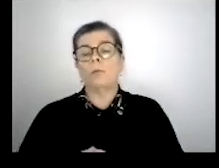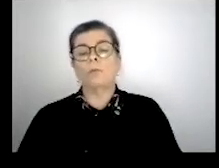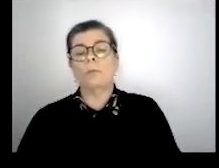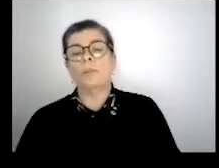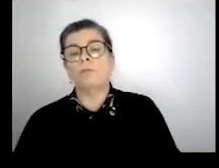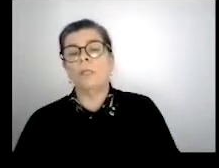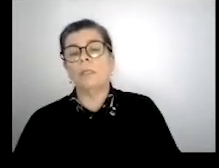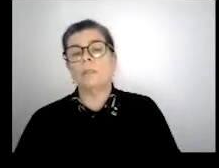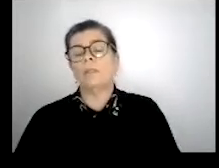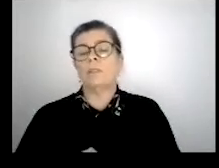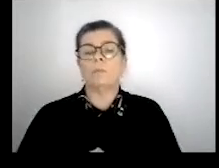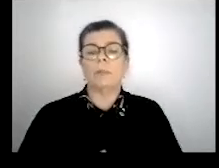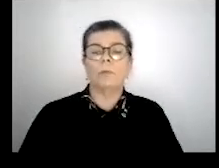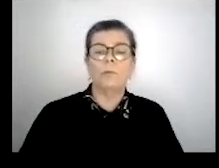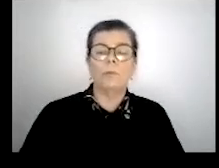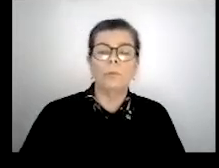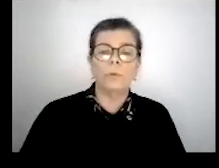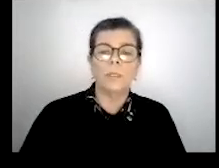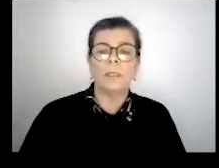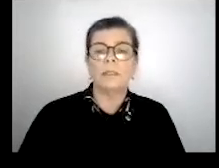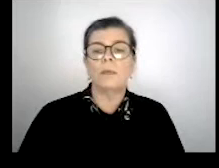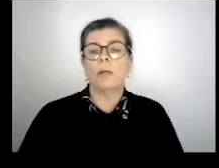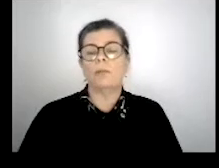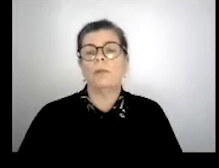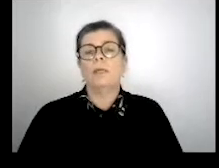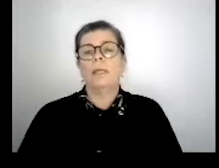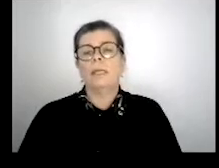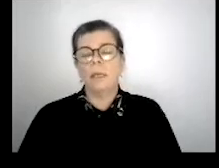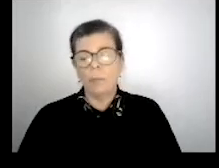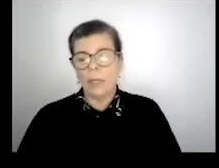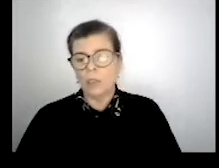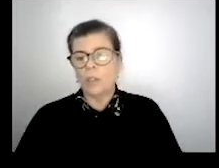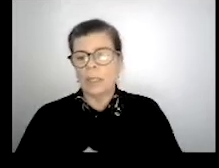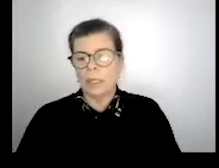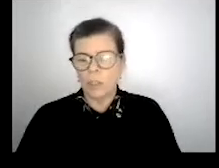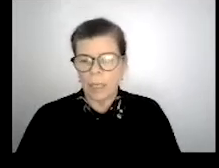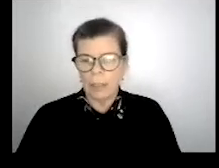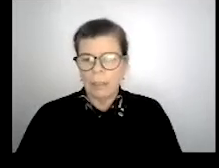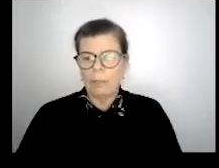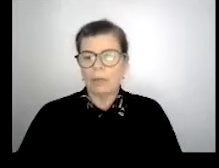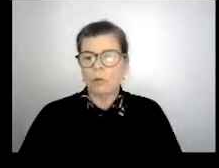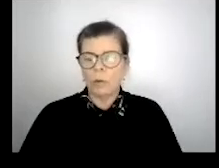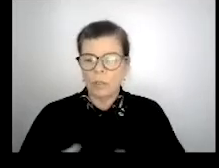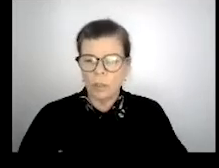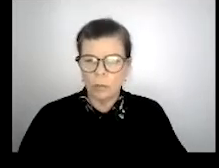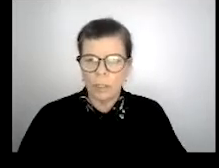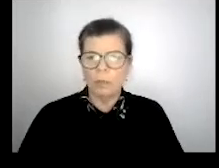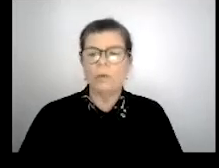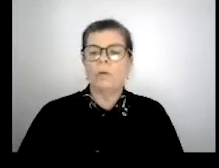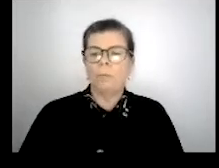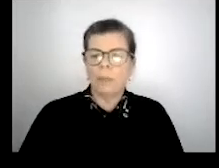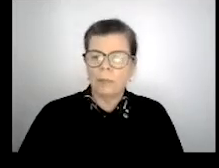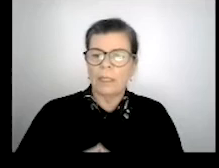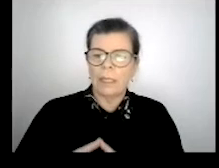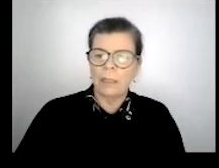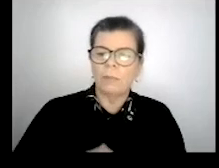de acordo com o número de vítimas, então vai ser plano 1, 2, 3 e 4, e aí realmente desencadear para toda a instituição